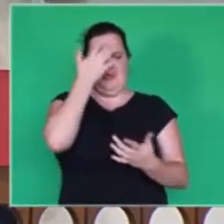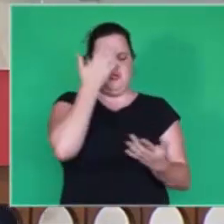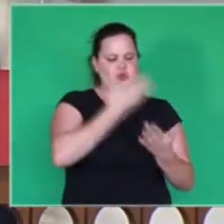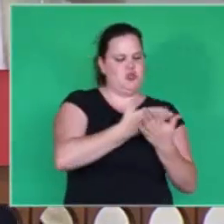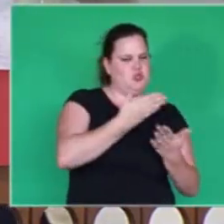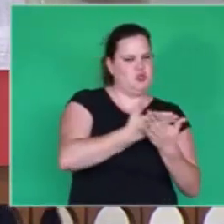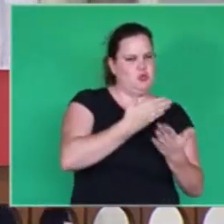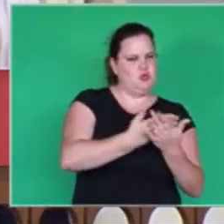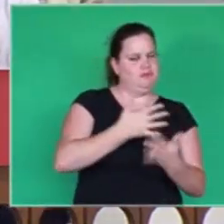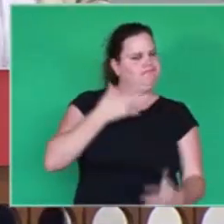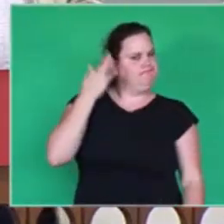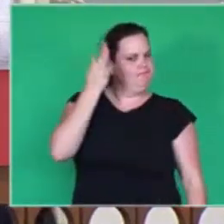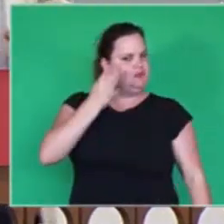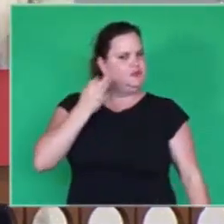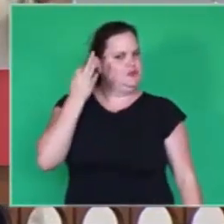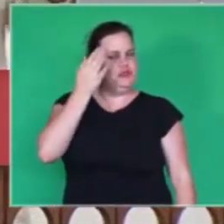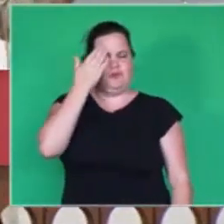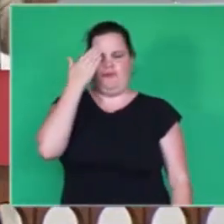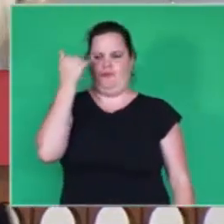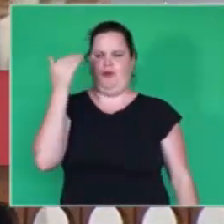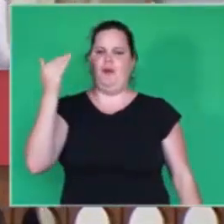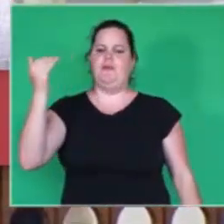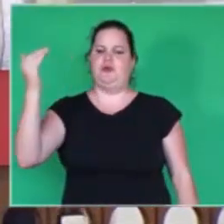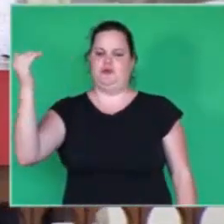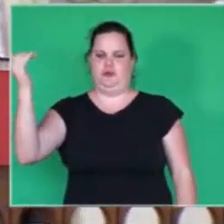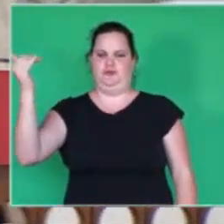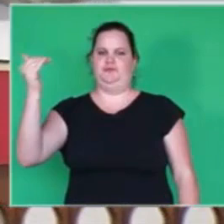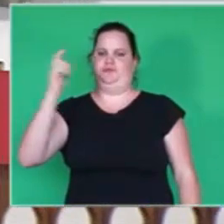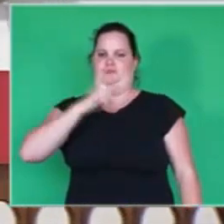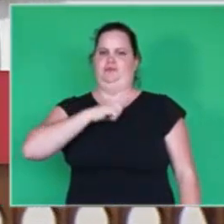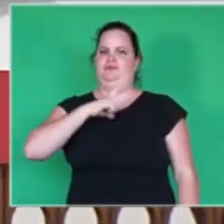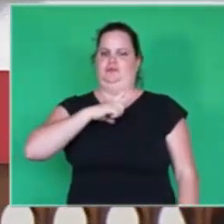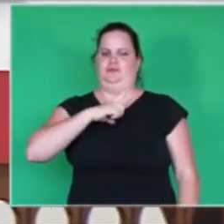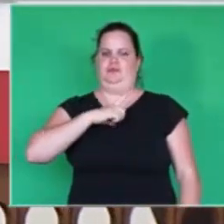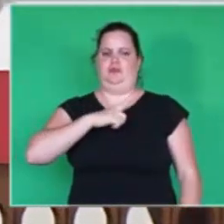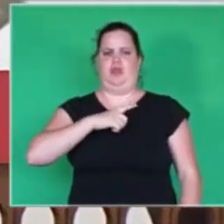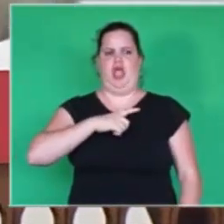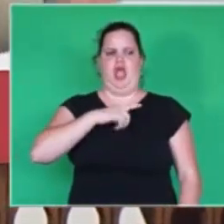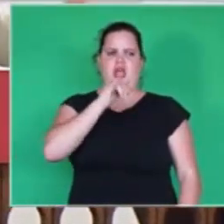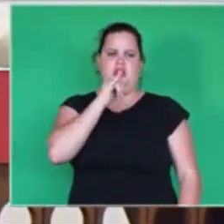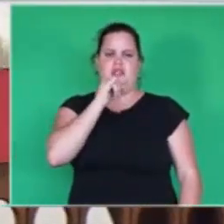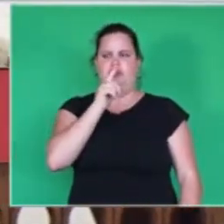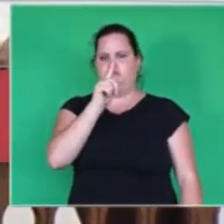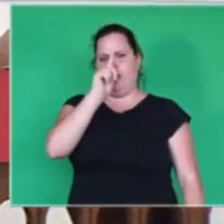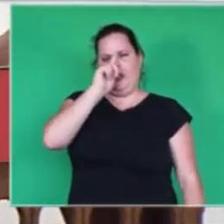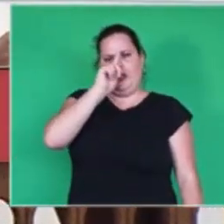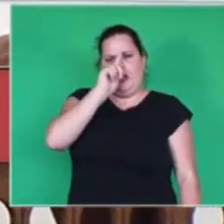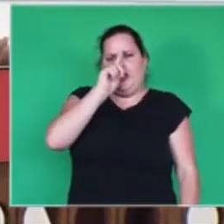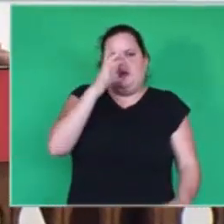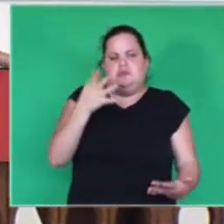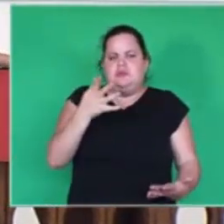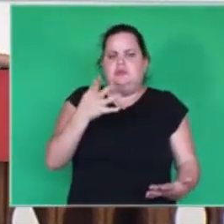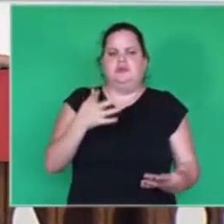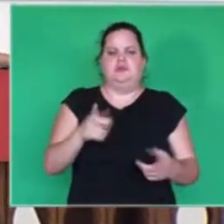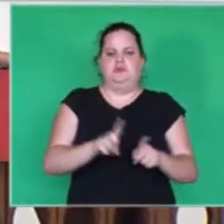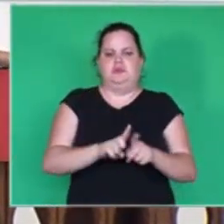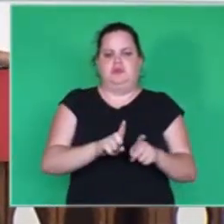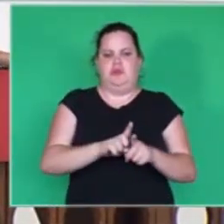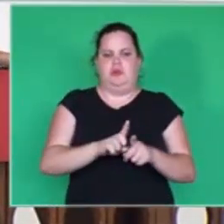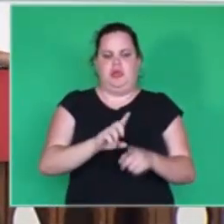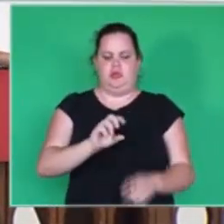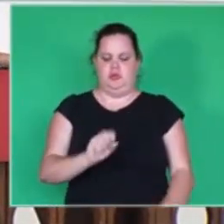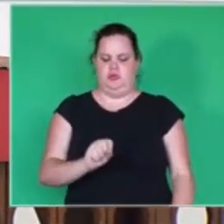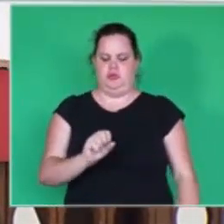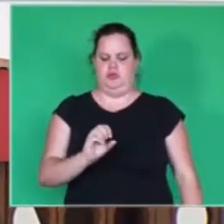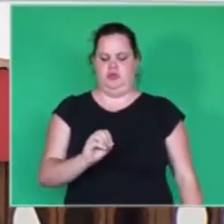surgiram os grandes filósofos, que foram considerados gregos, não é? Todo mundo conhece a história deles, chamados